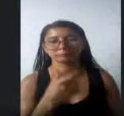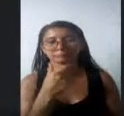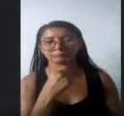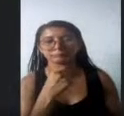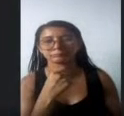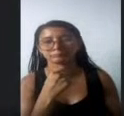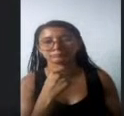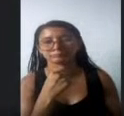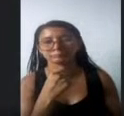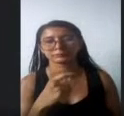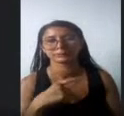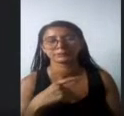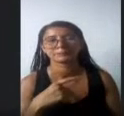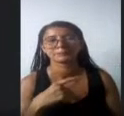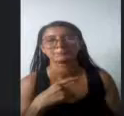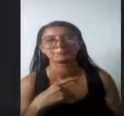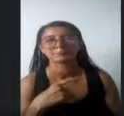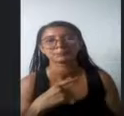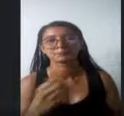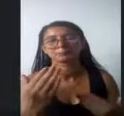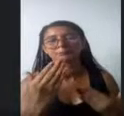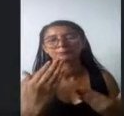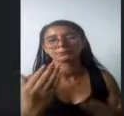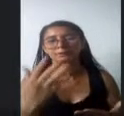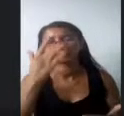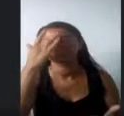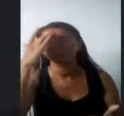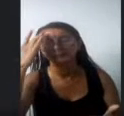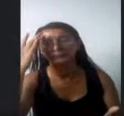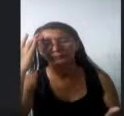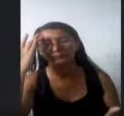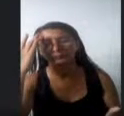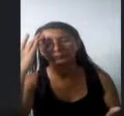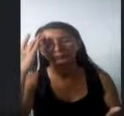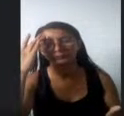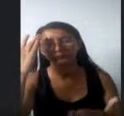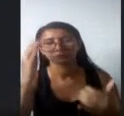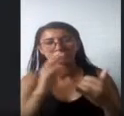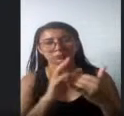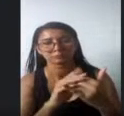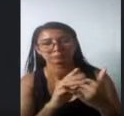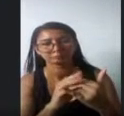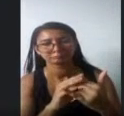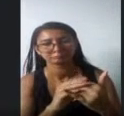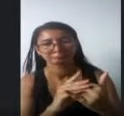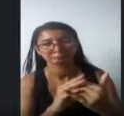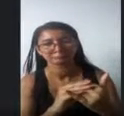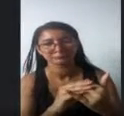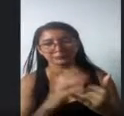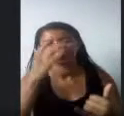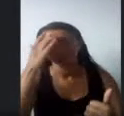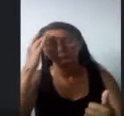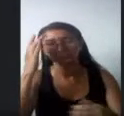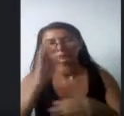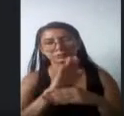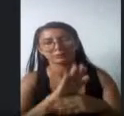aqui o pessoal que está nos assistindo pelo YouTube, saudar, sobretudo, os apoiadores do projeto Resposta Rápida à